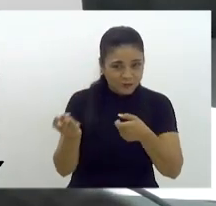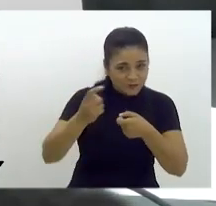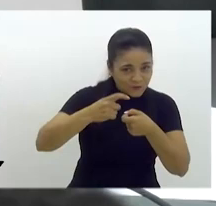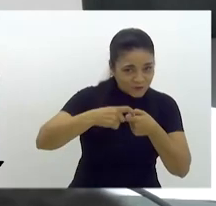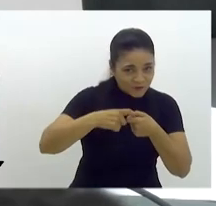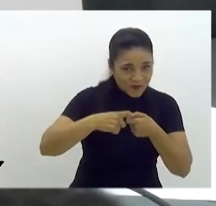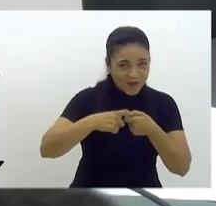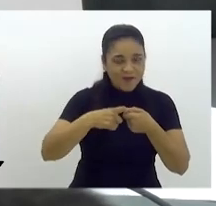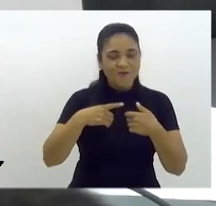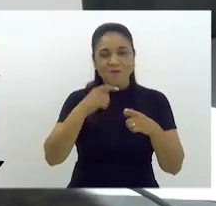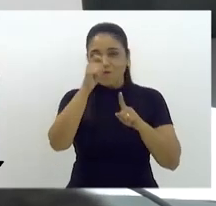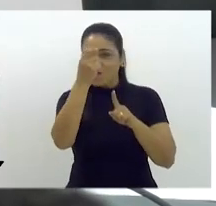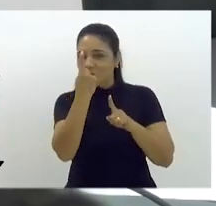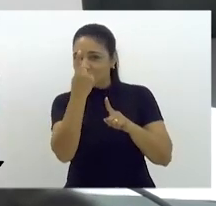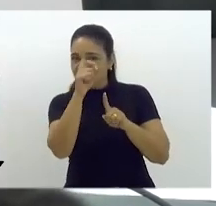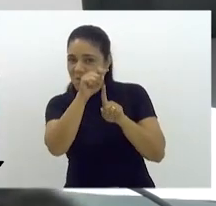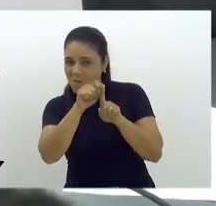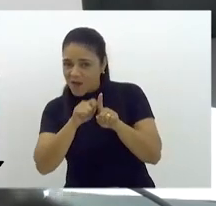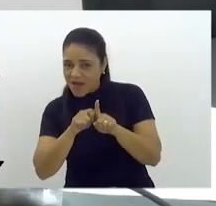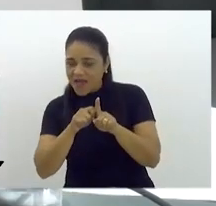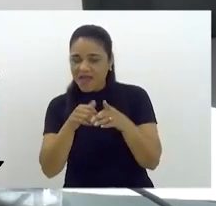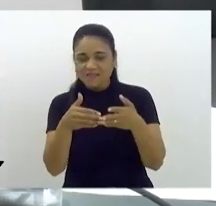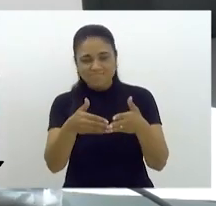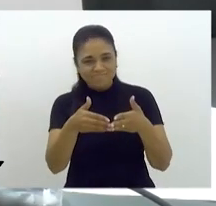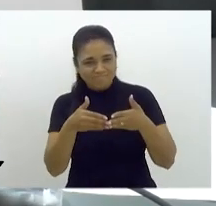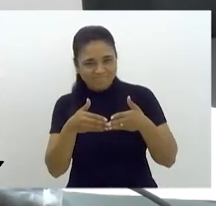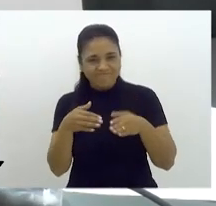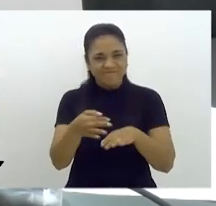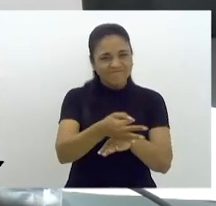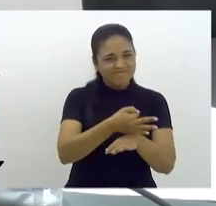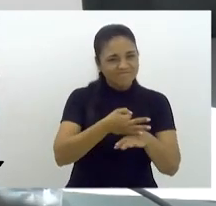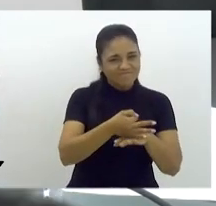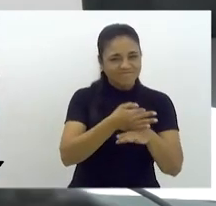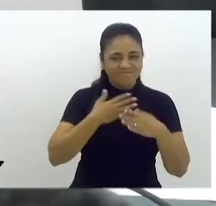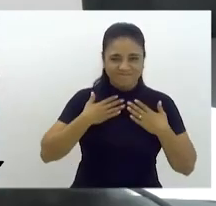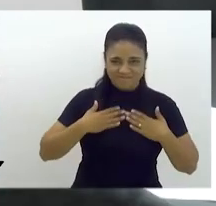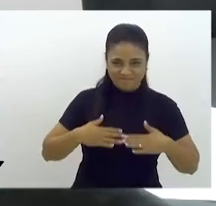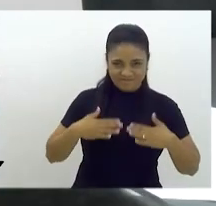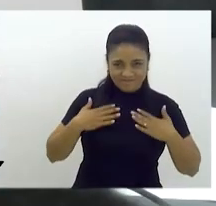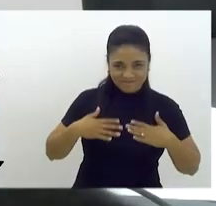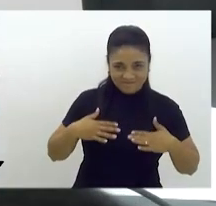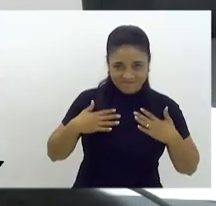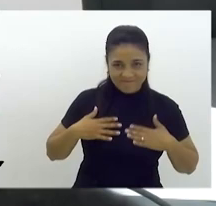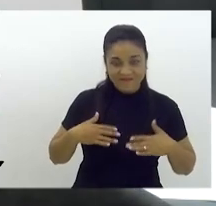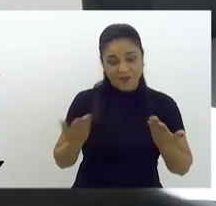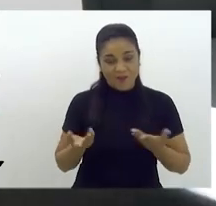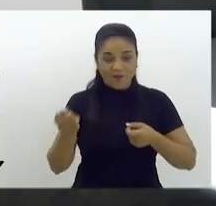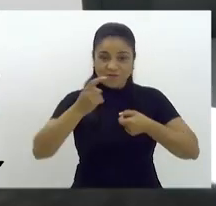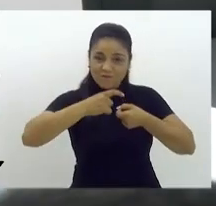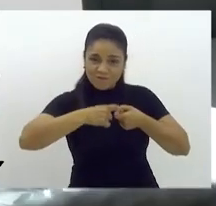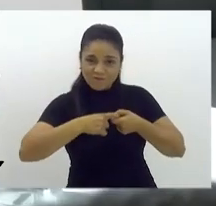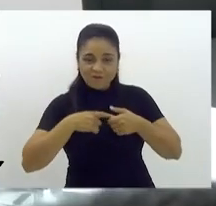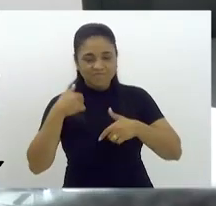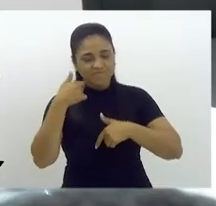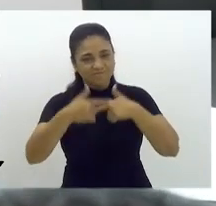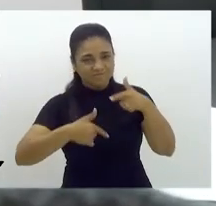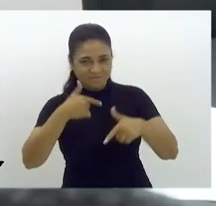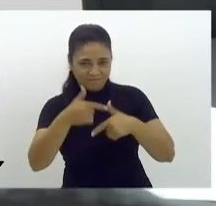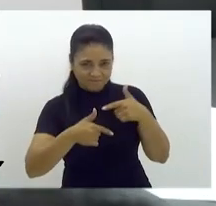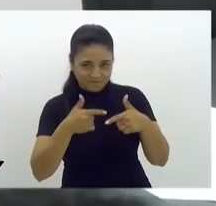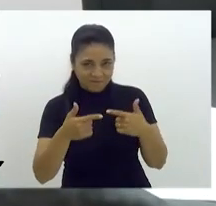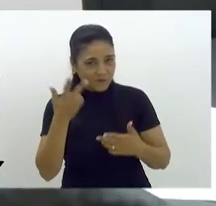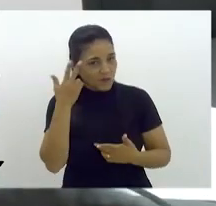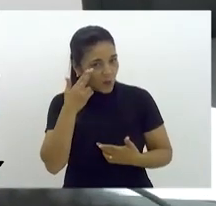um mês de recesso de trabalho algum descanso então já estamos retornando aqui com as nossas atividades e